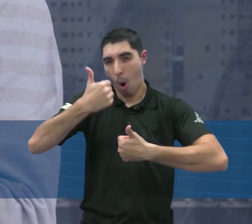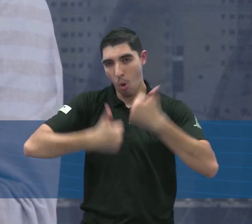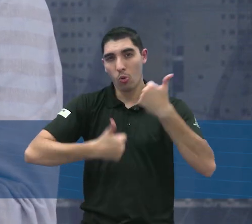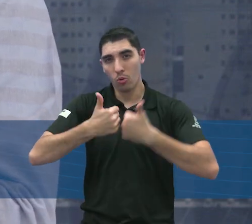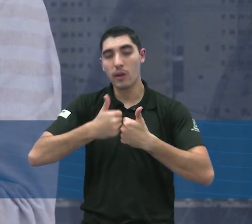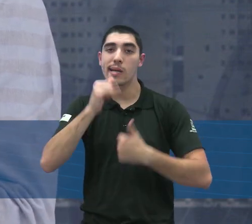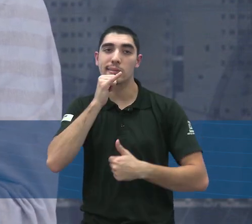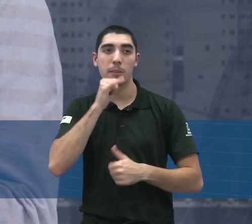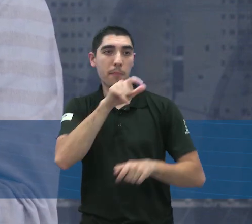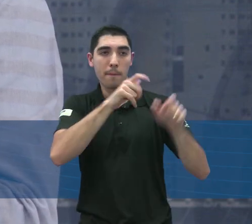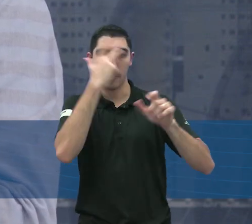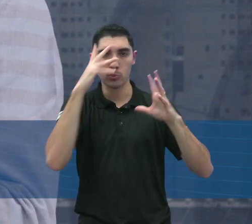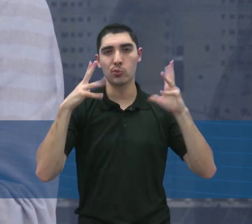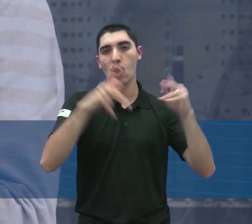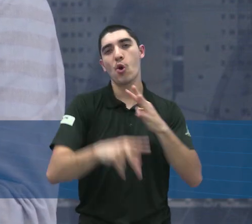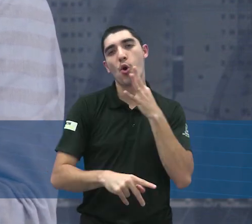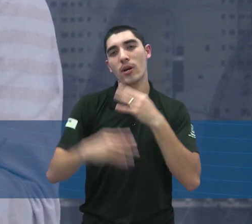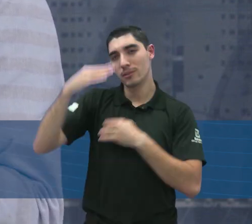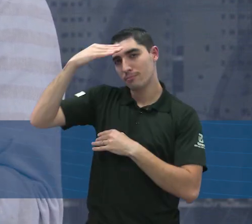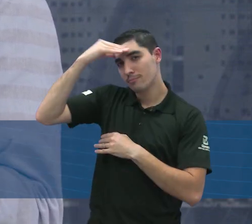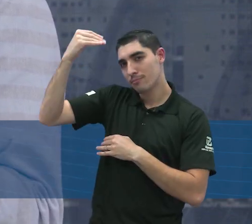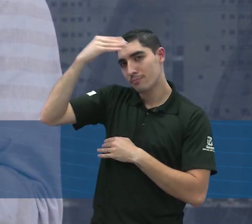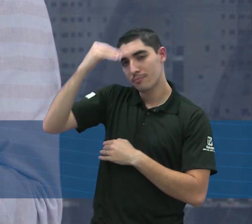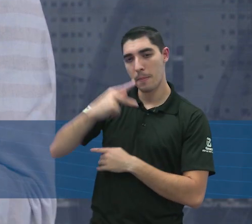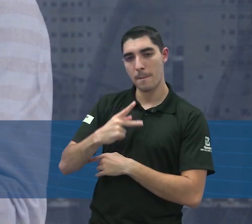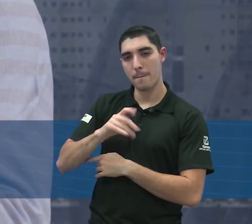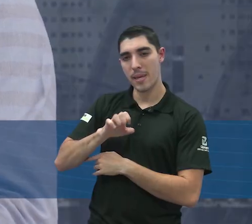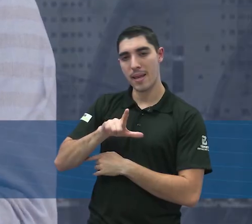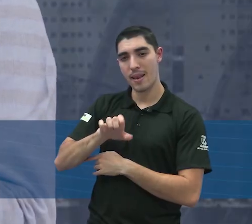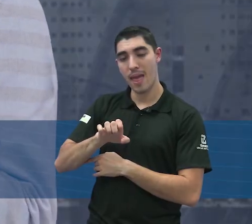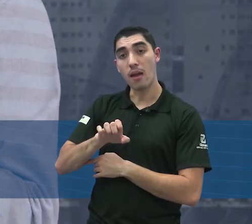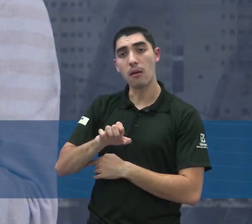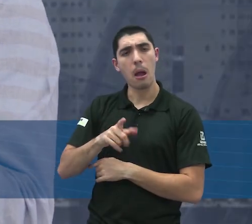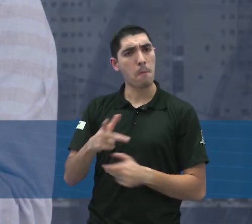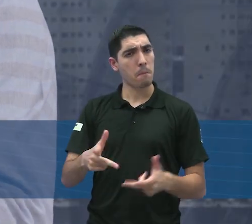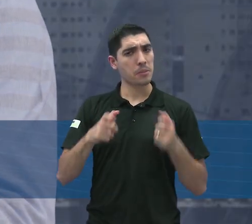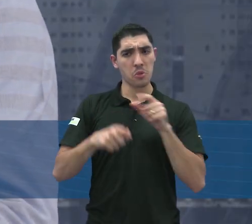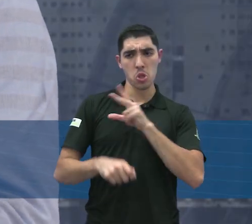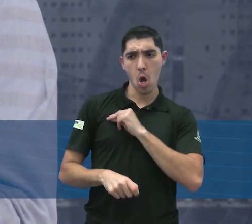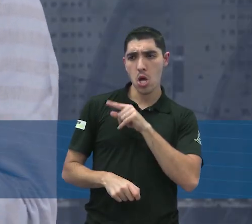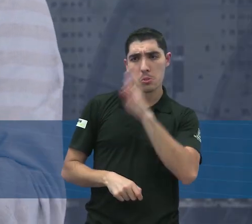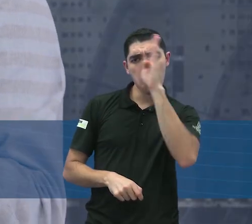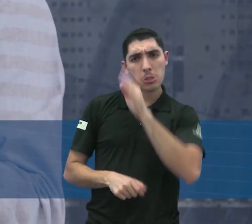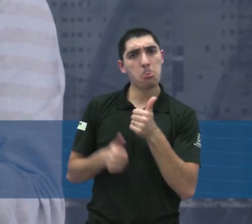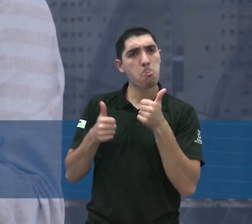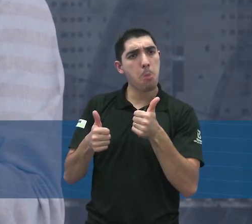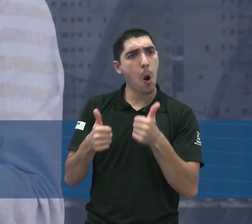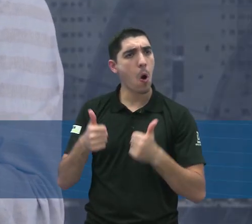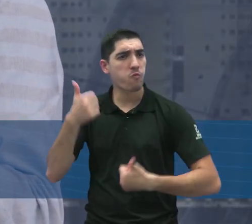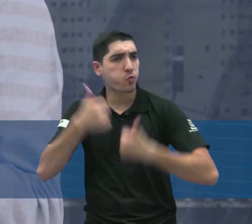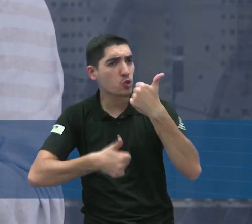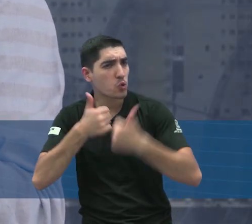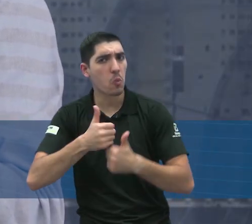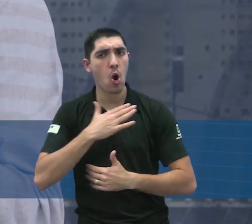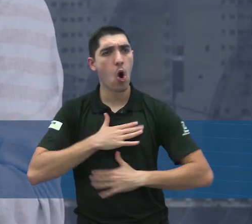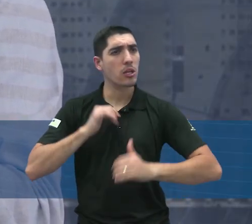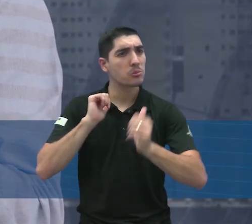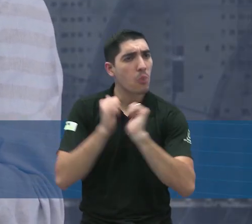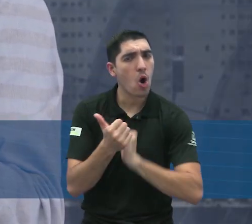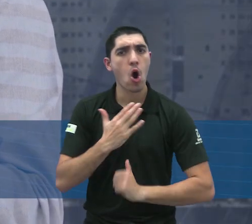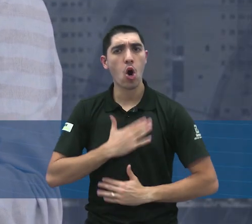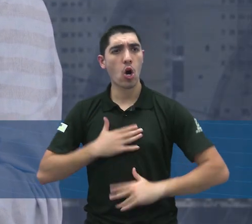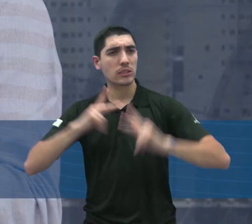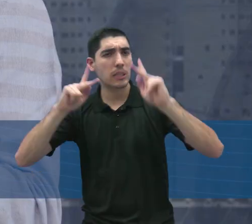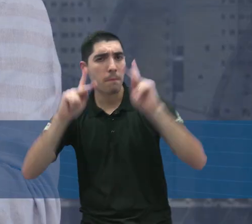conhece o Pelé no mundo afora, como forma de projetar a imagem de um país pacífico, que gosta do esporte, que não busca